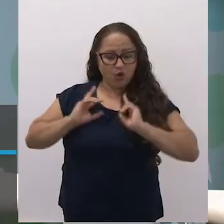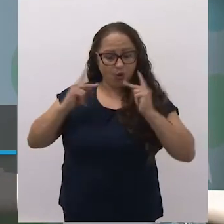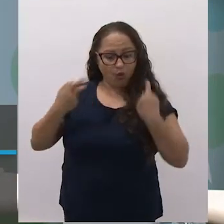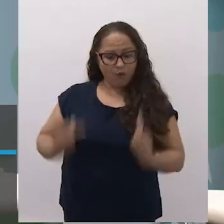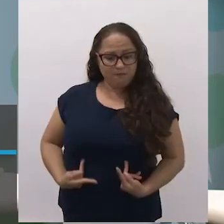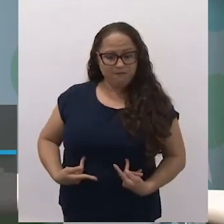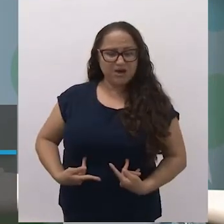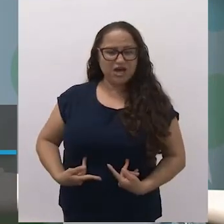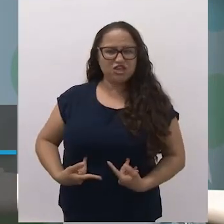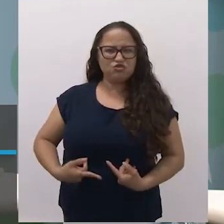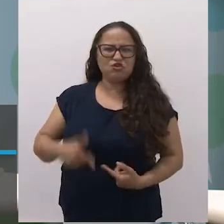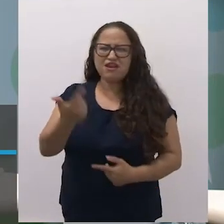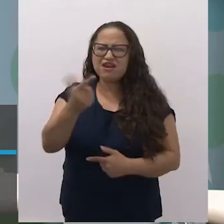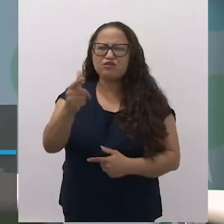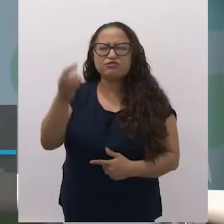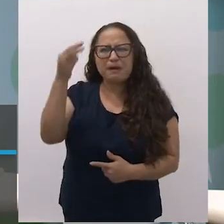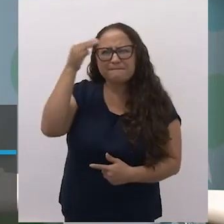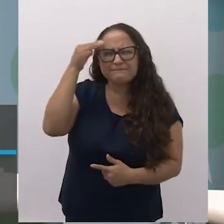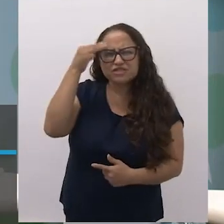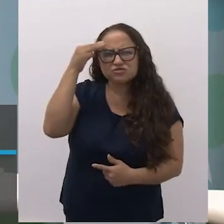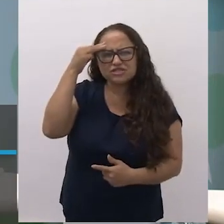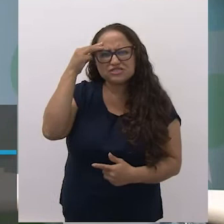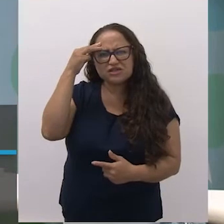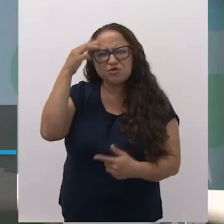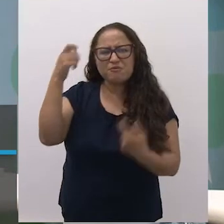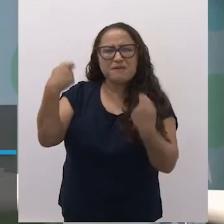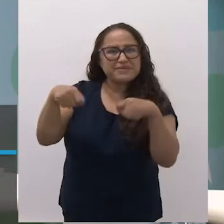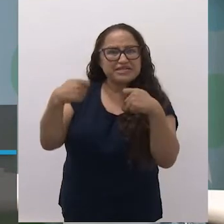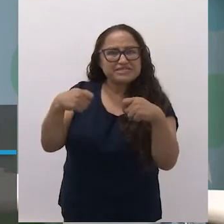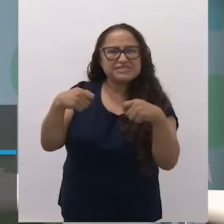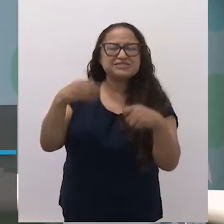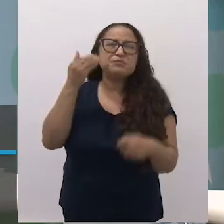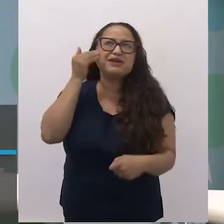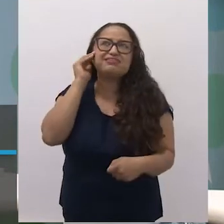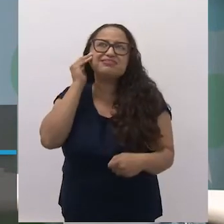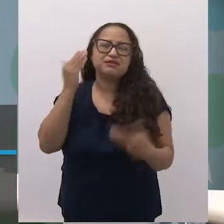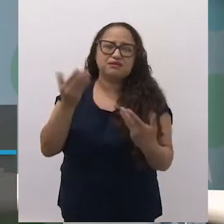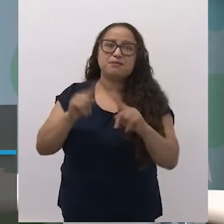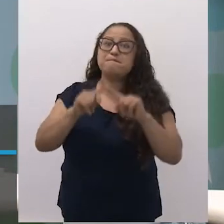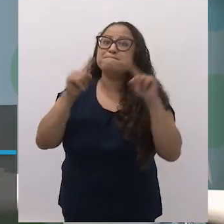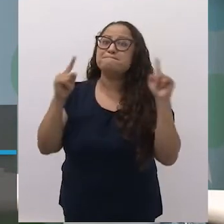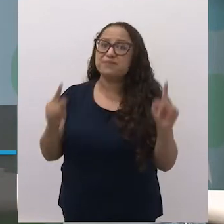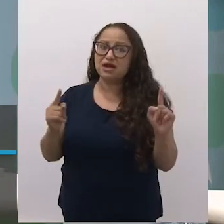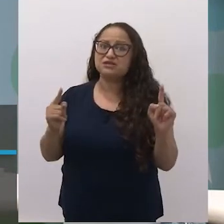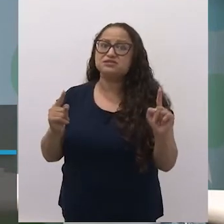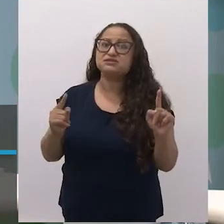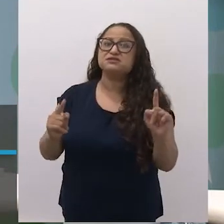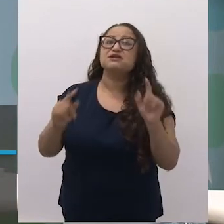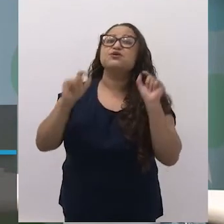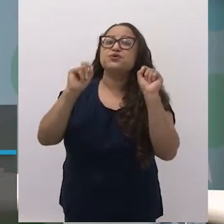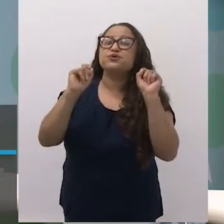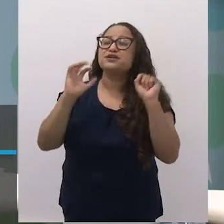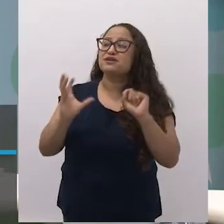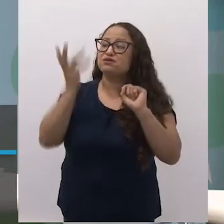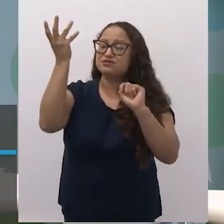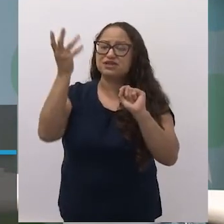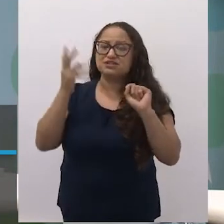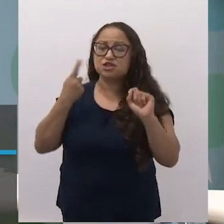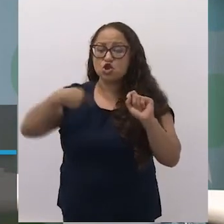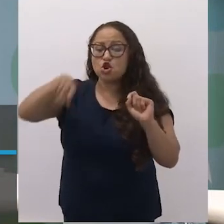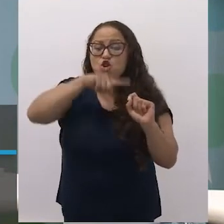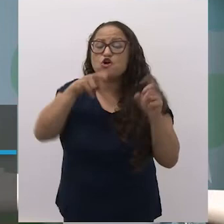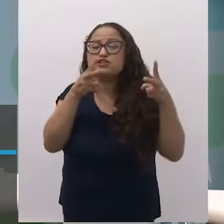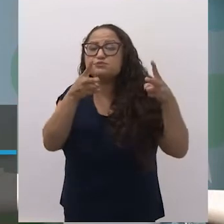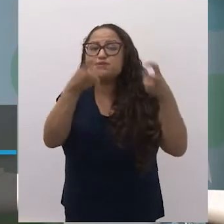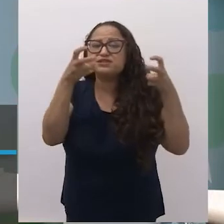maturação necessária para entender todo esse processo, todo esse desenvolvimento. No entanto, a gente percebe que